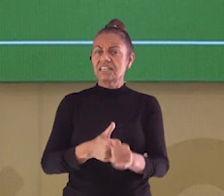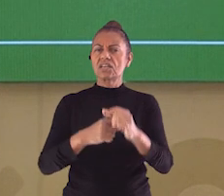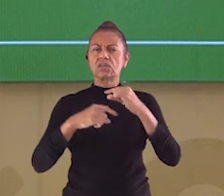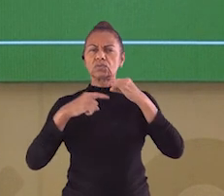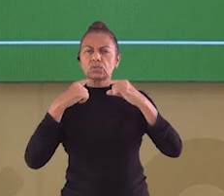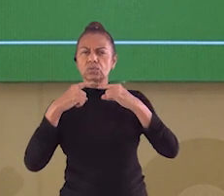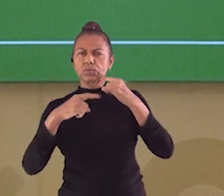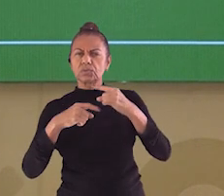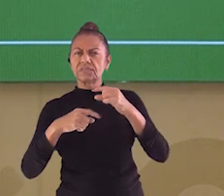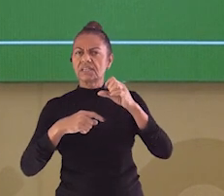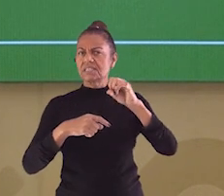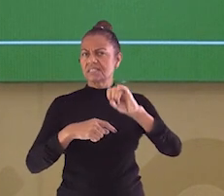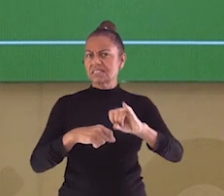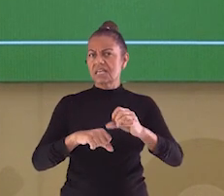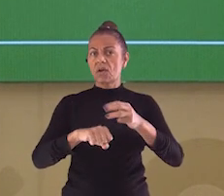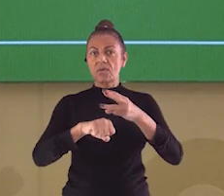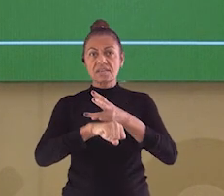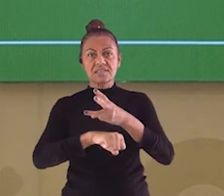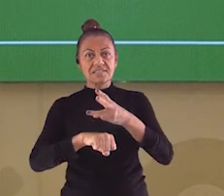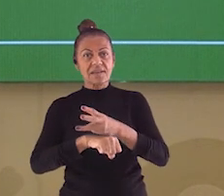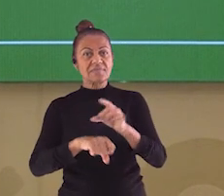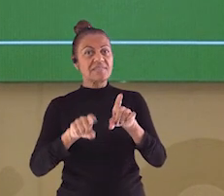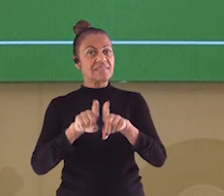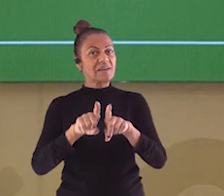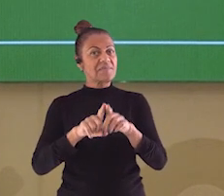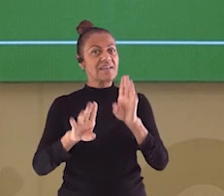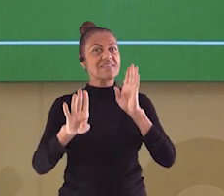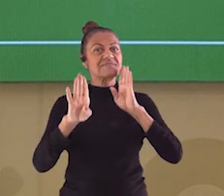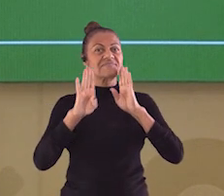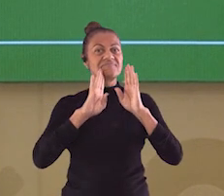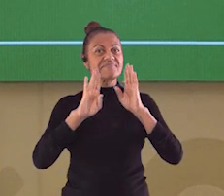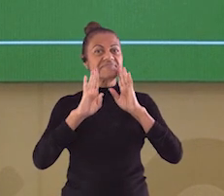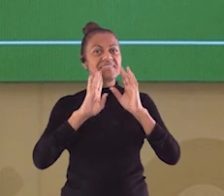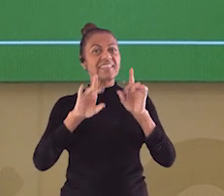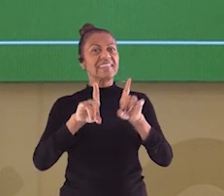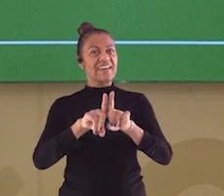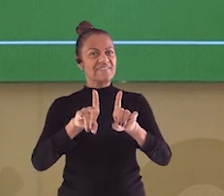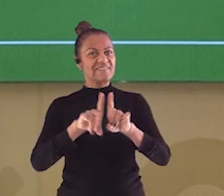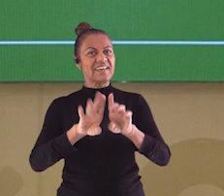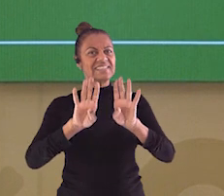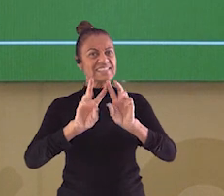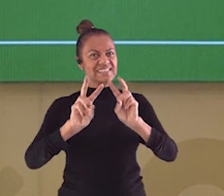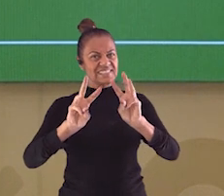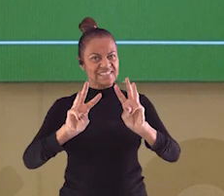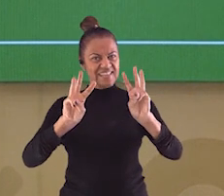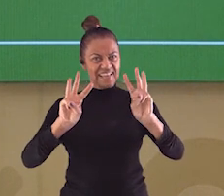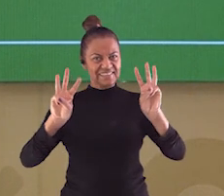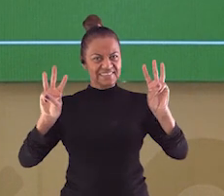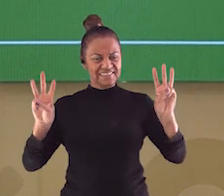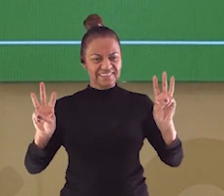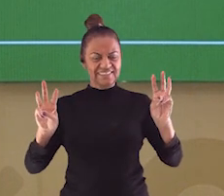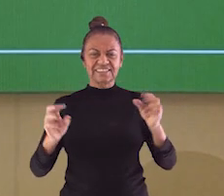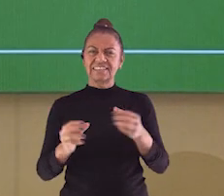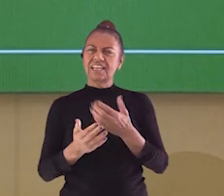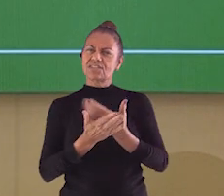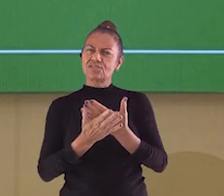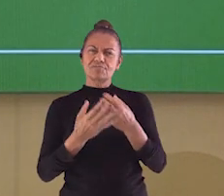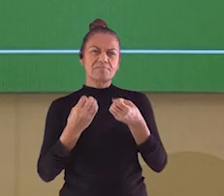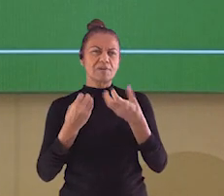e atividades para o nosso WhatsApp, acompanhem o nosso Facebook e visitem o nosso site.